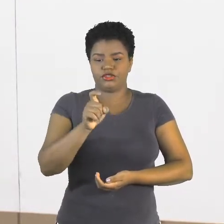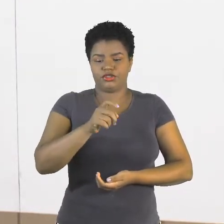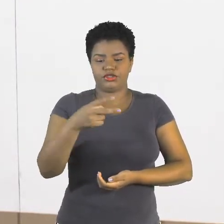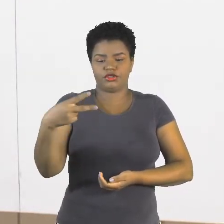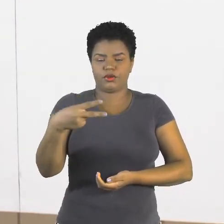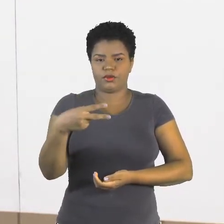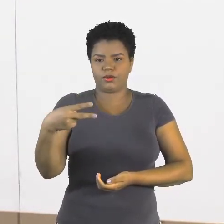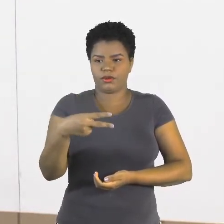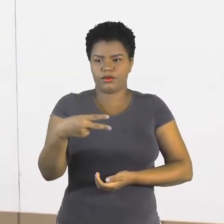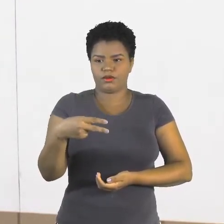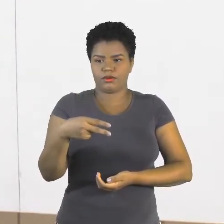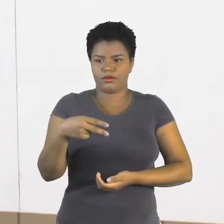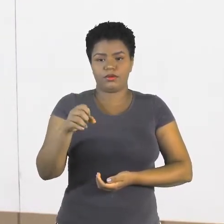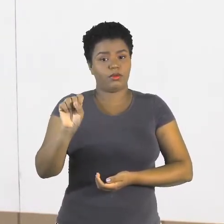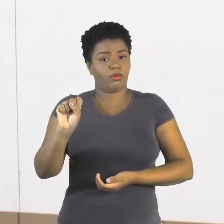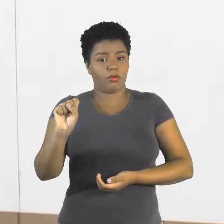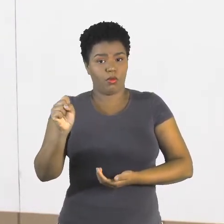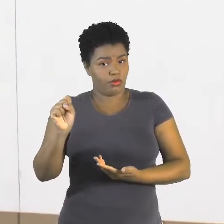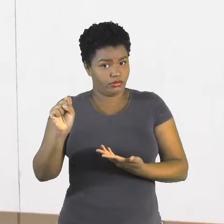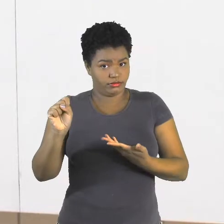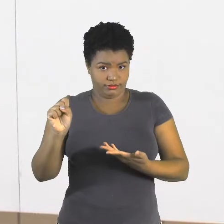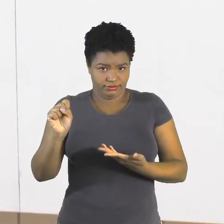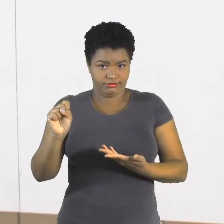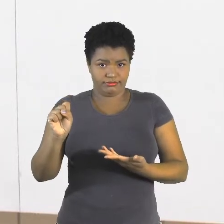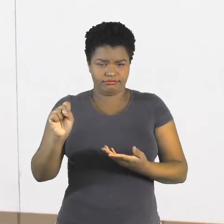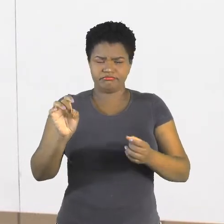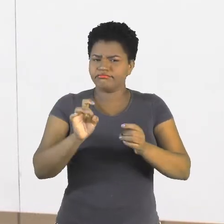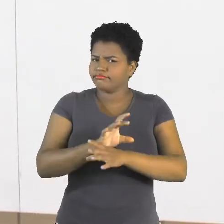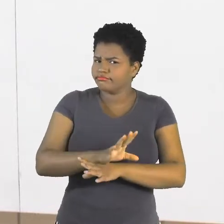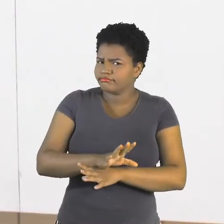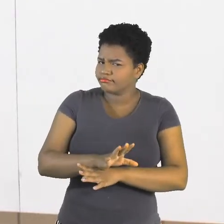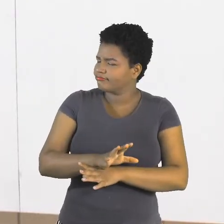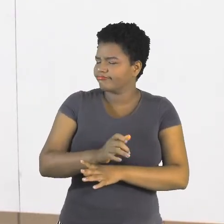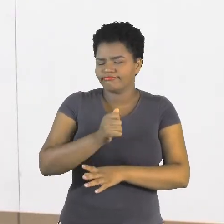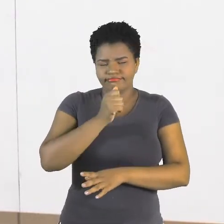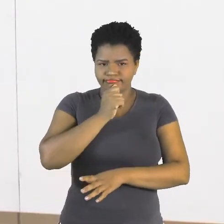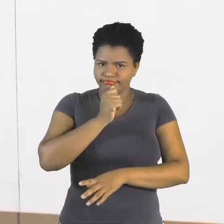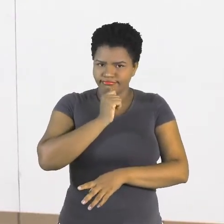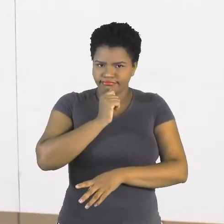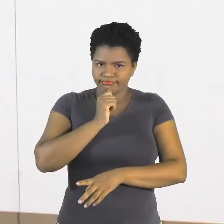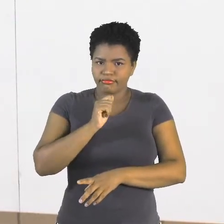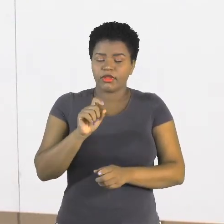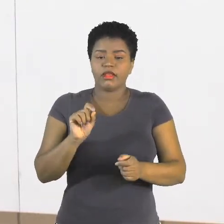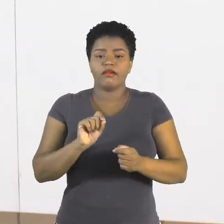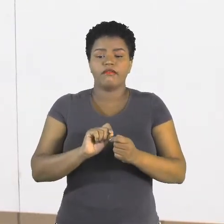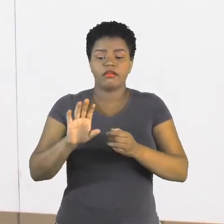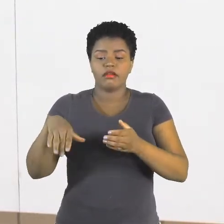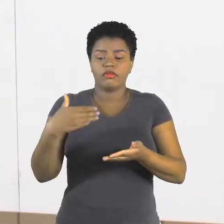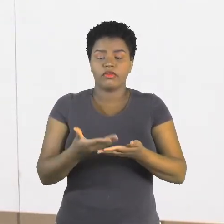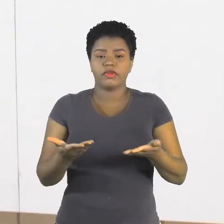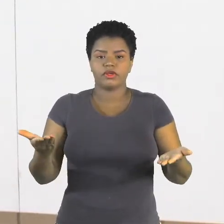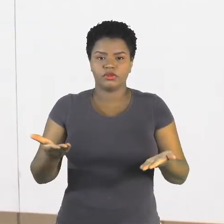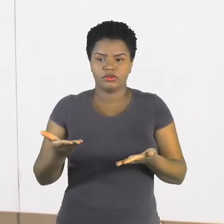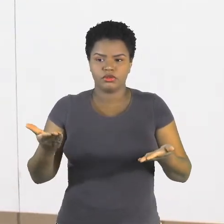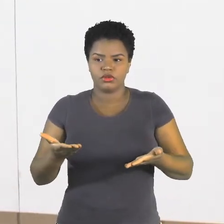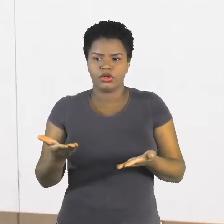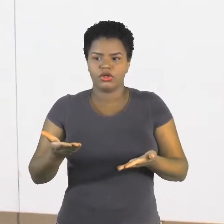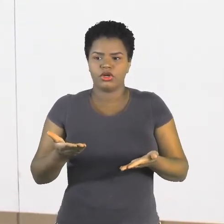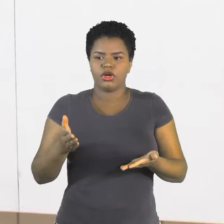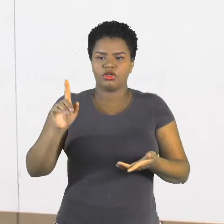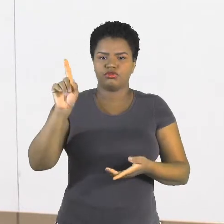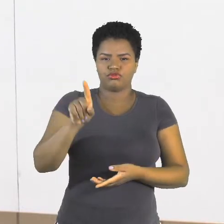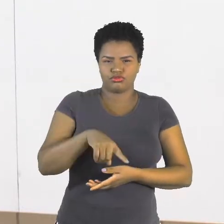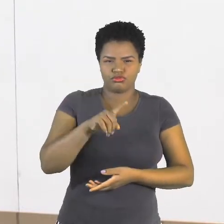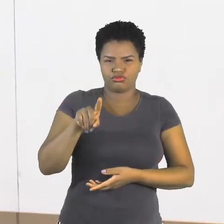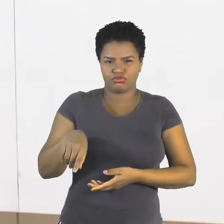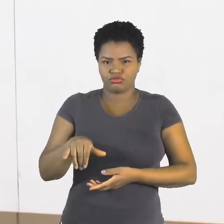a 8. Terminou? Não. O que a gente fez até agora? Nós eliminamos o